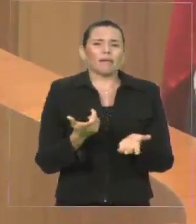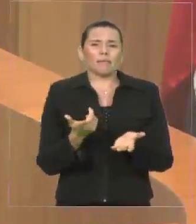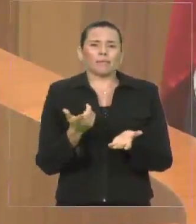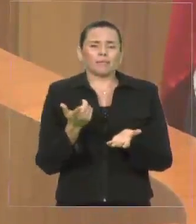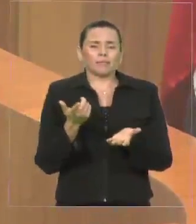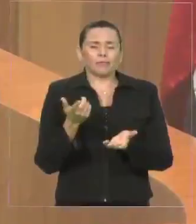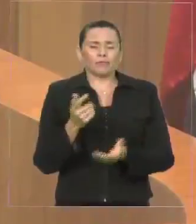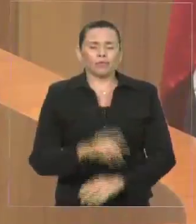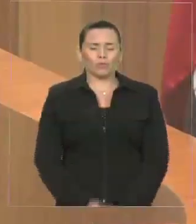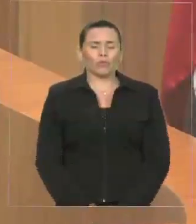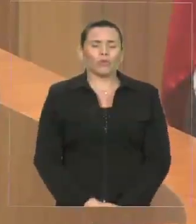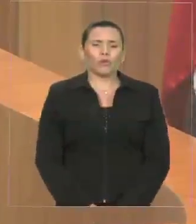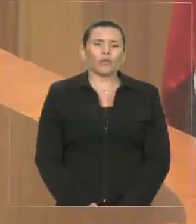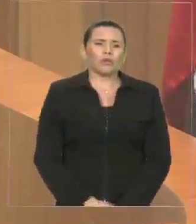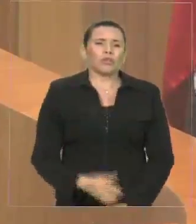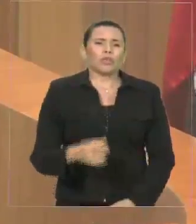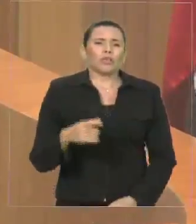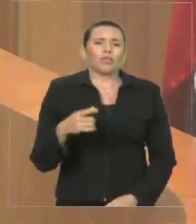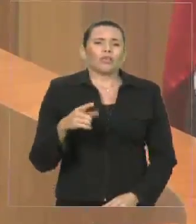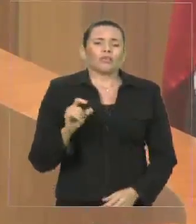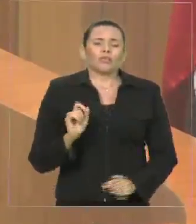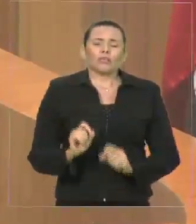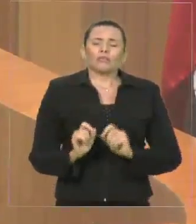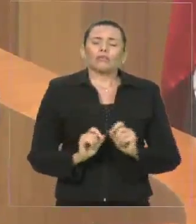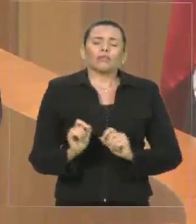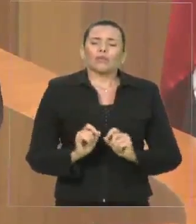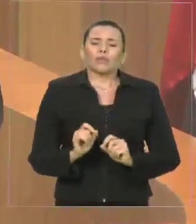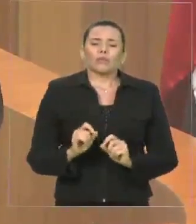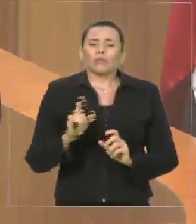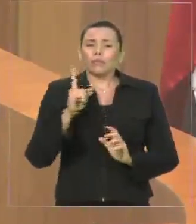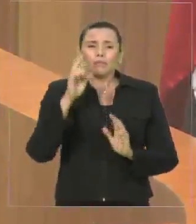inexigibilidade e, inclusive, sem cobertura